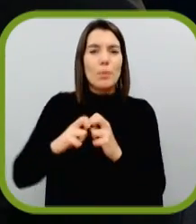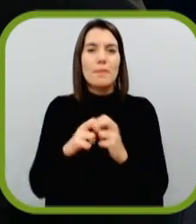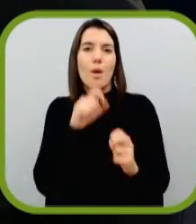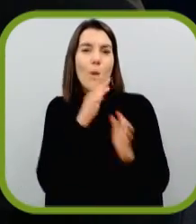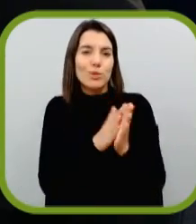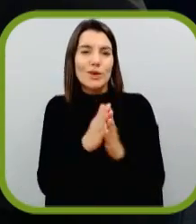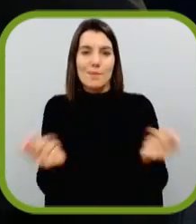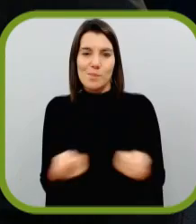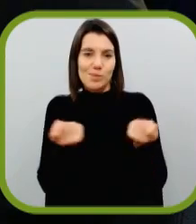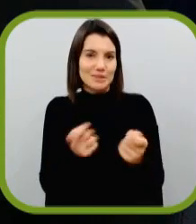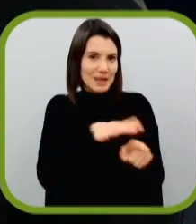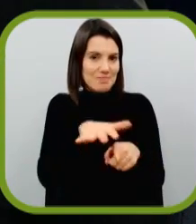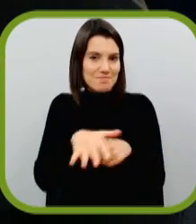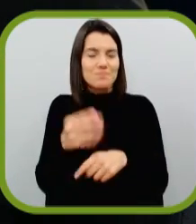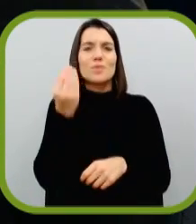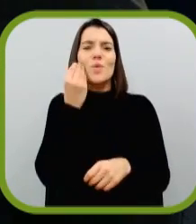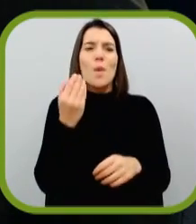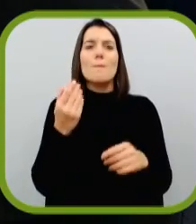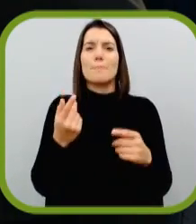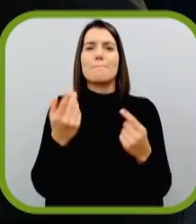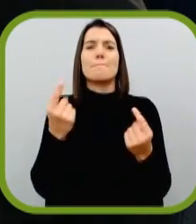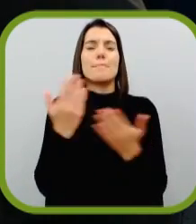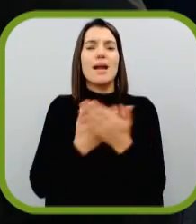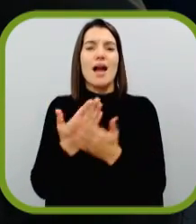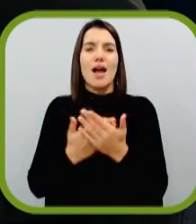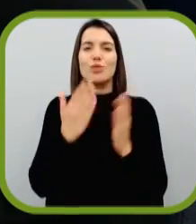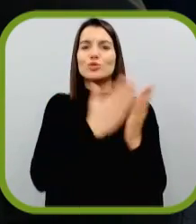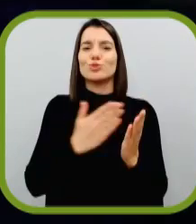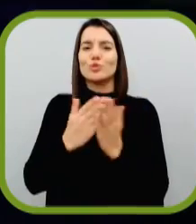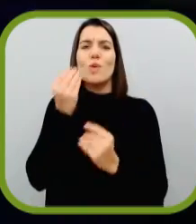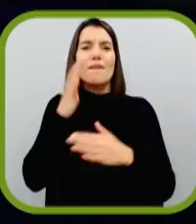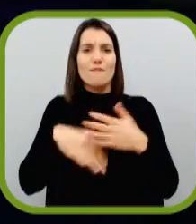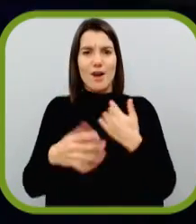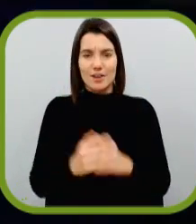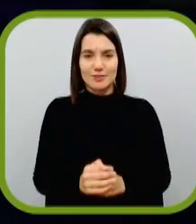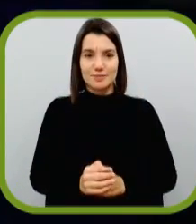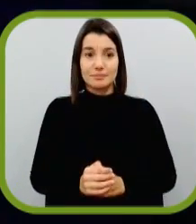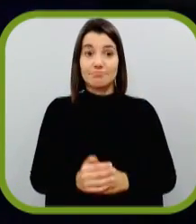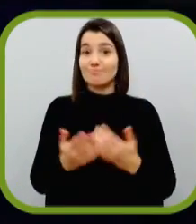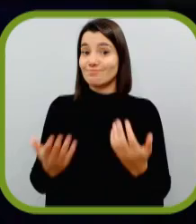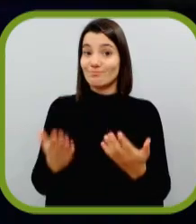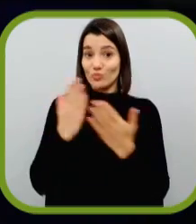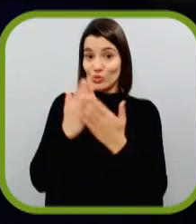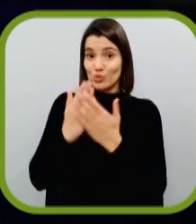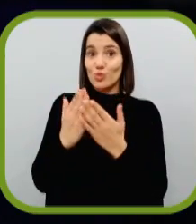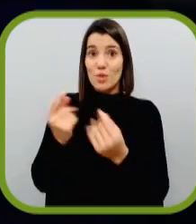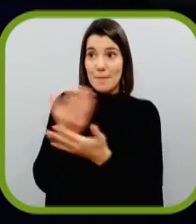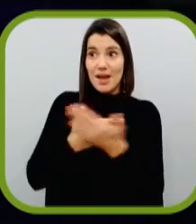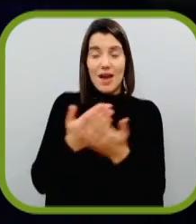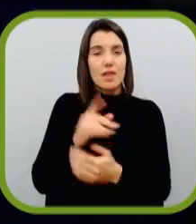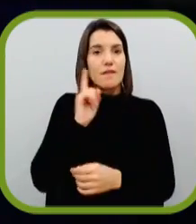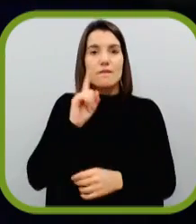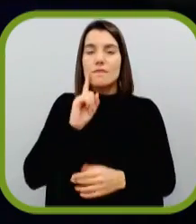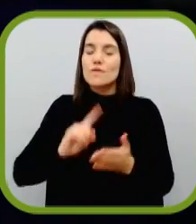e oportunidades de marketing. Como se realizam os estudos de mercado? Os estudos de mercado são ferramentas fundamentais